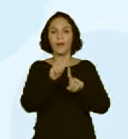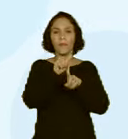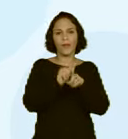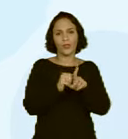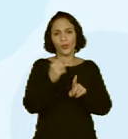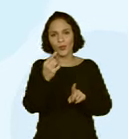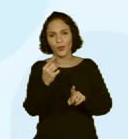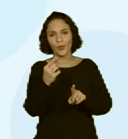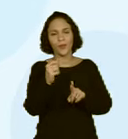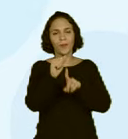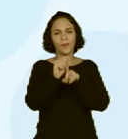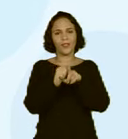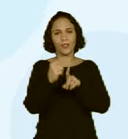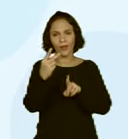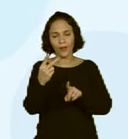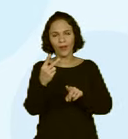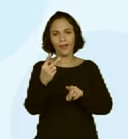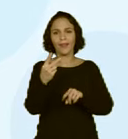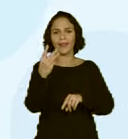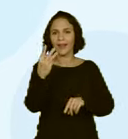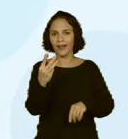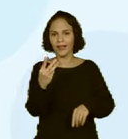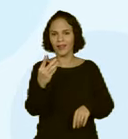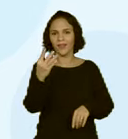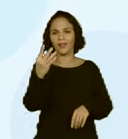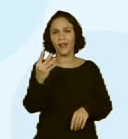mês 4, e vai...